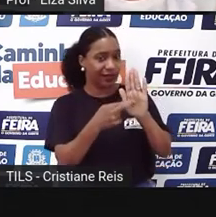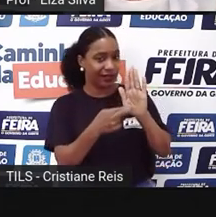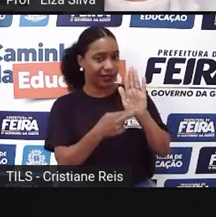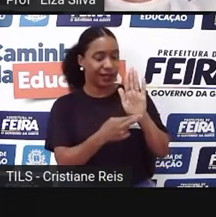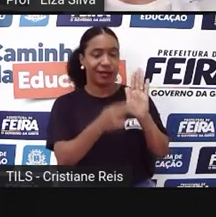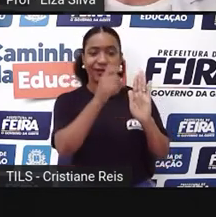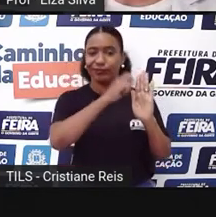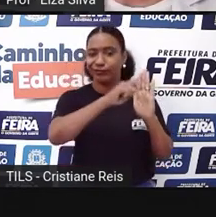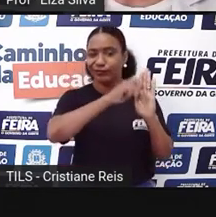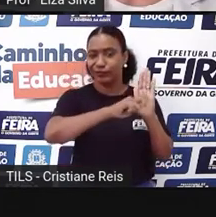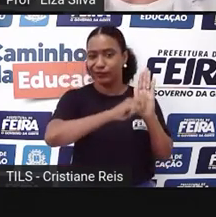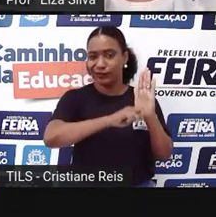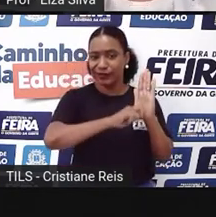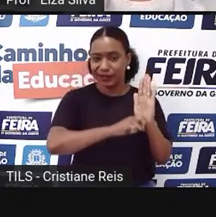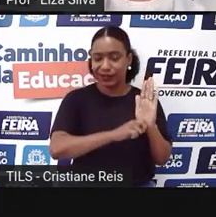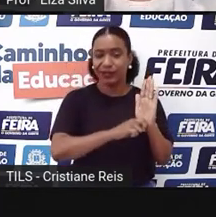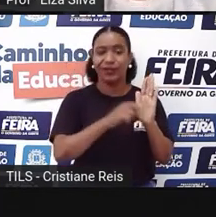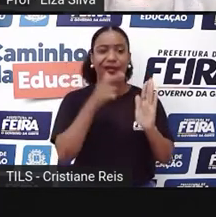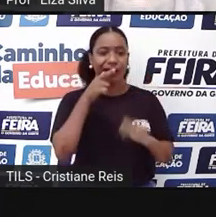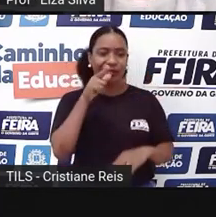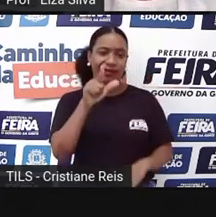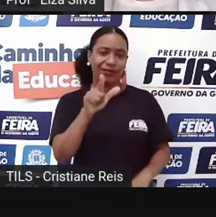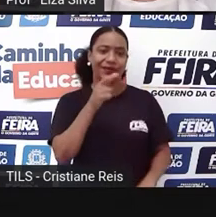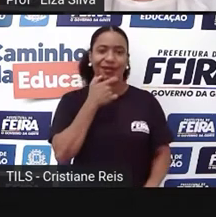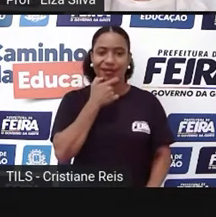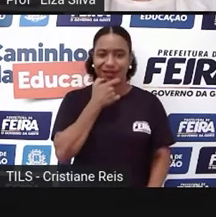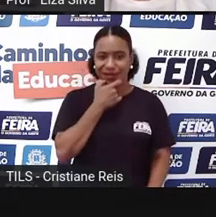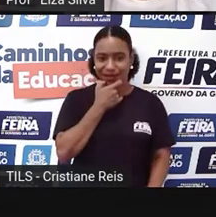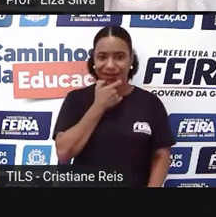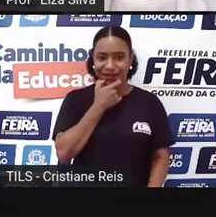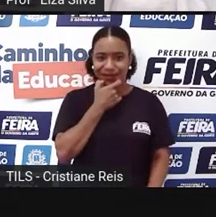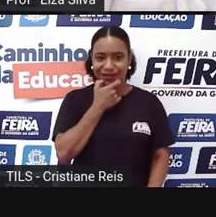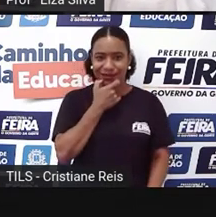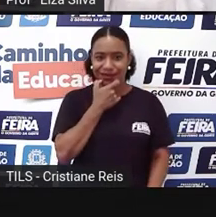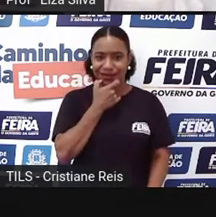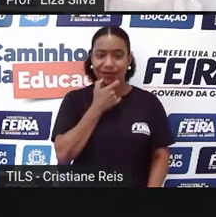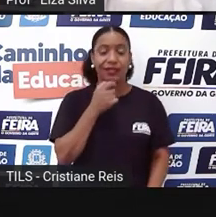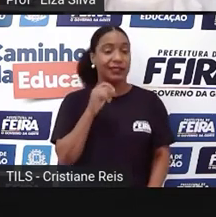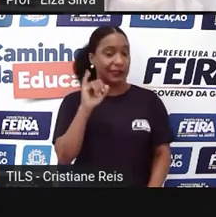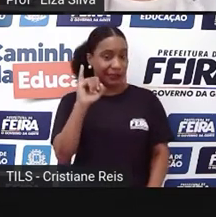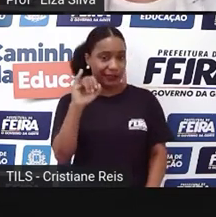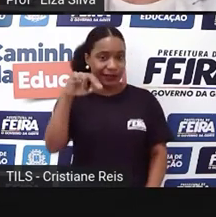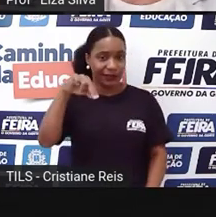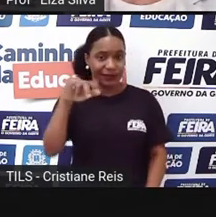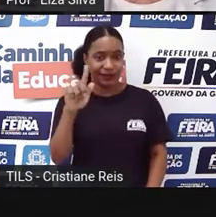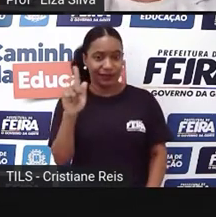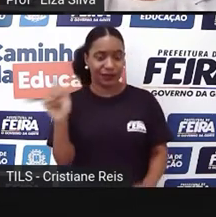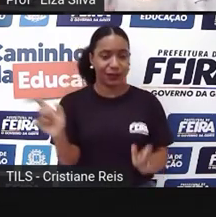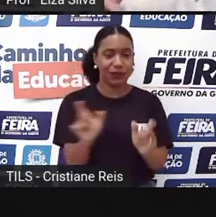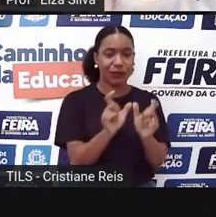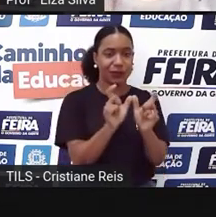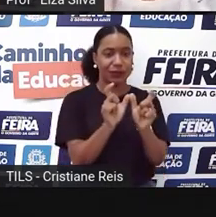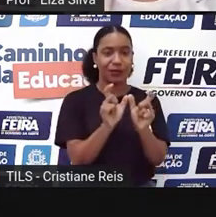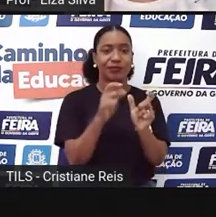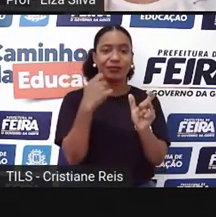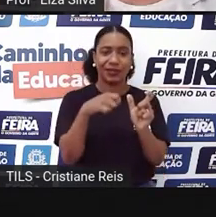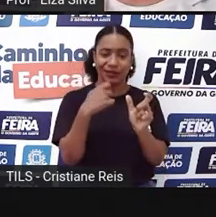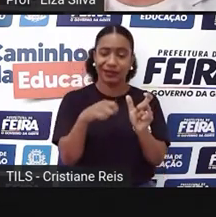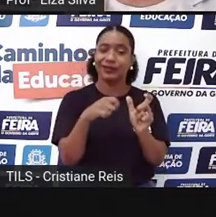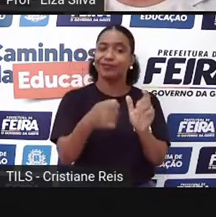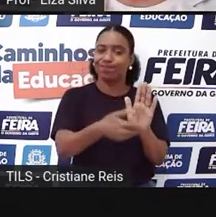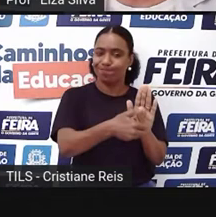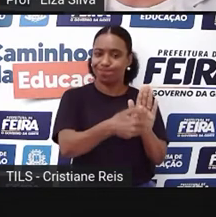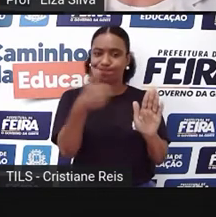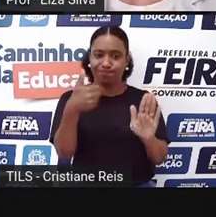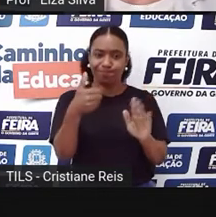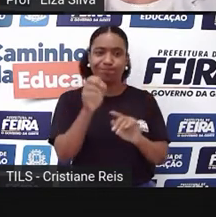temos que obedecer quando formos acrescentar o ing no final do verbo. Então, se liga aí nas dicas,